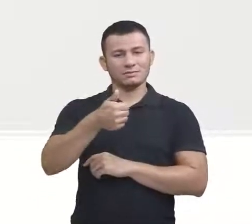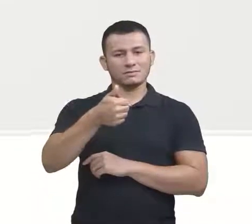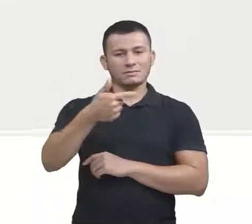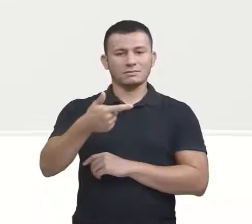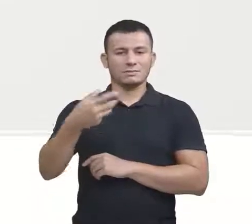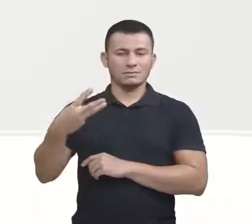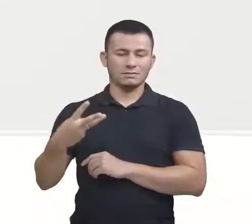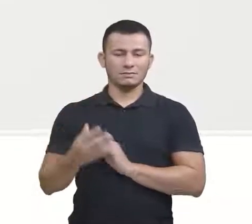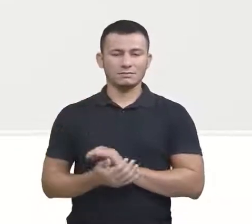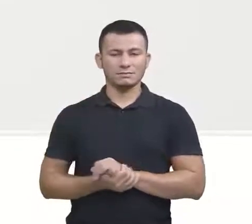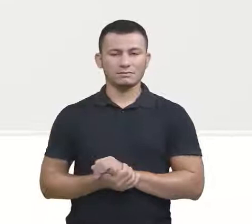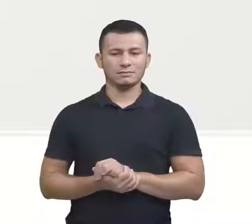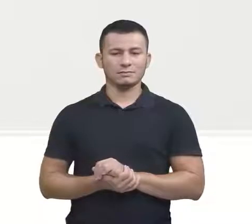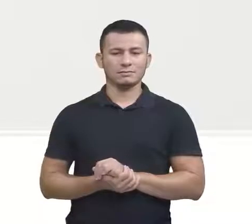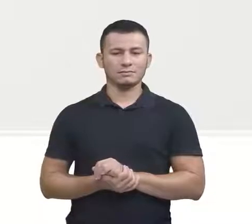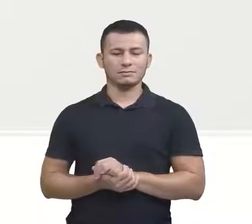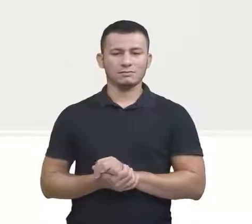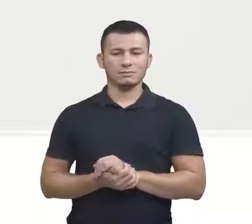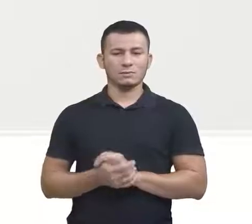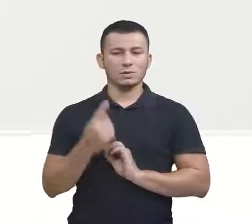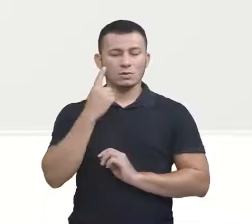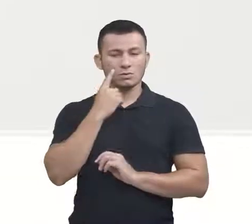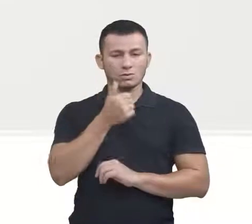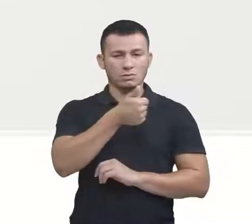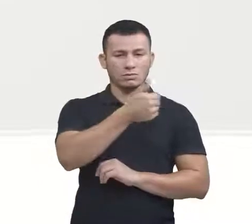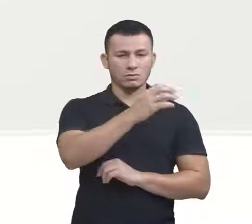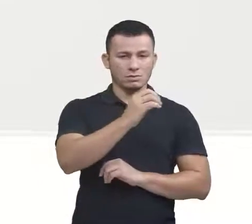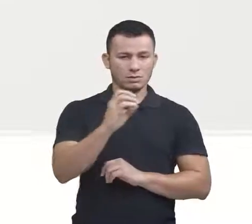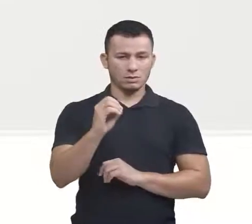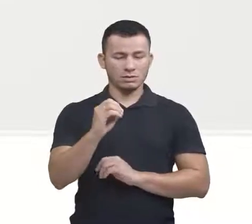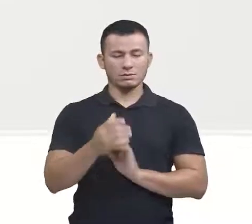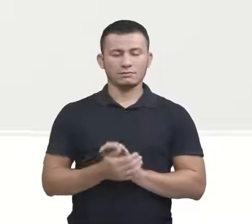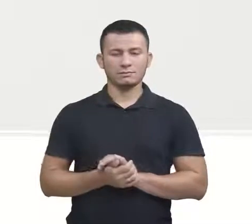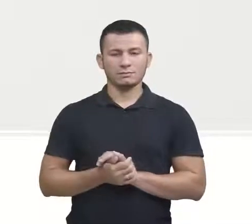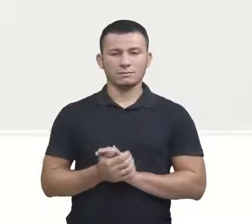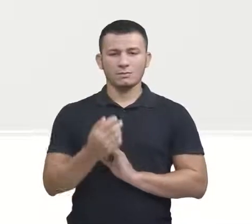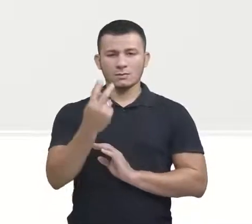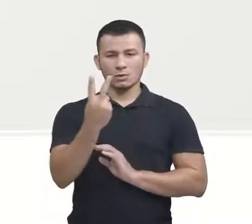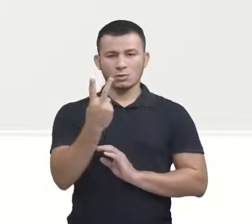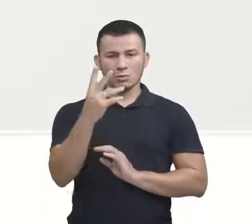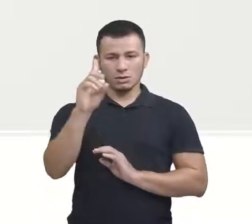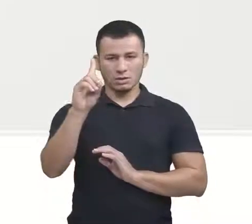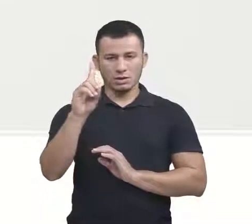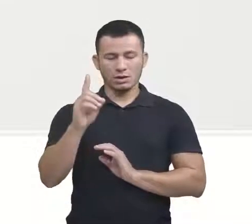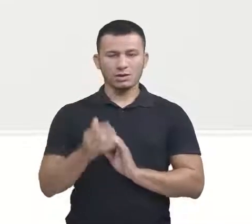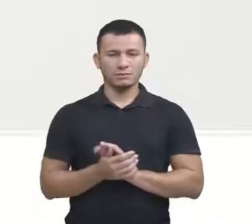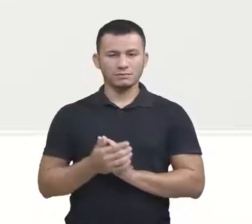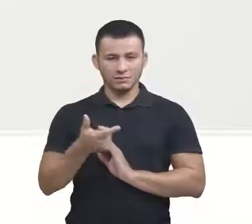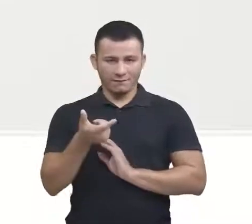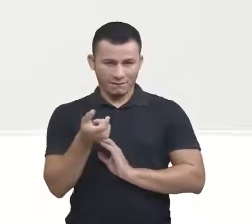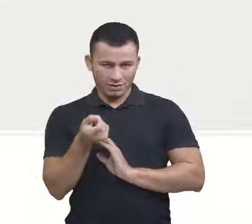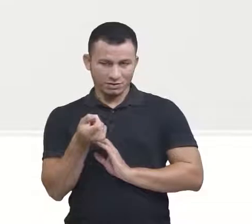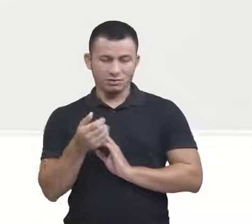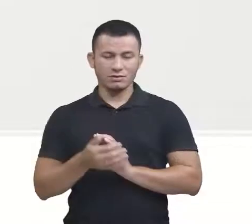centena daqui aos em duas dezenas por